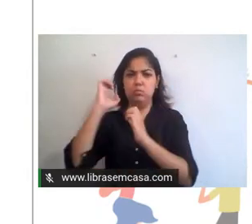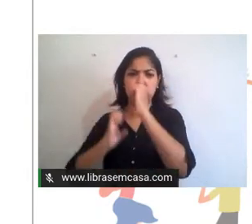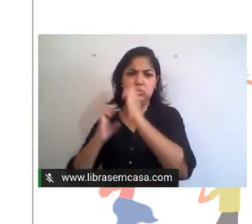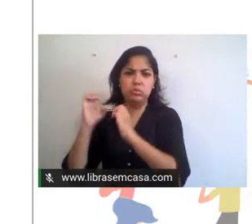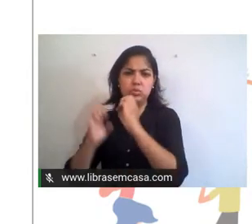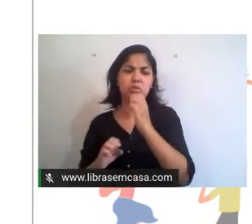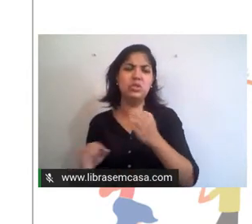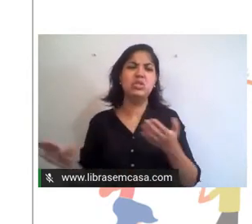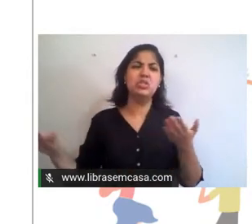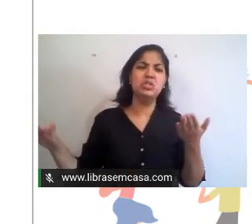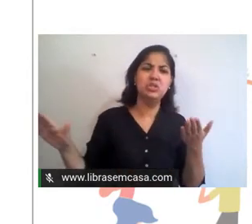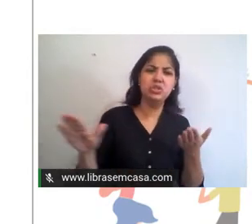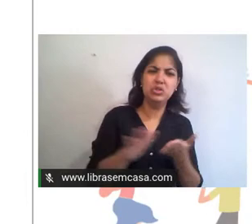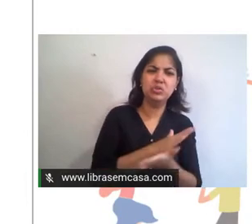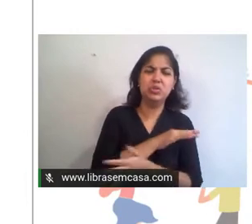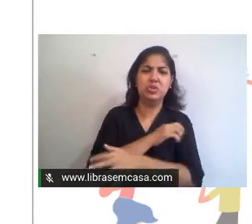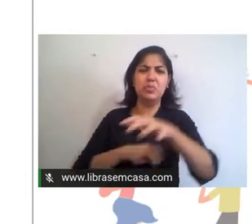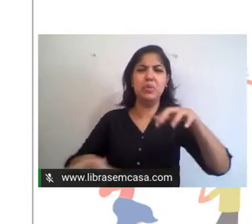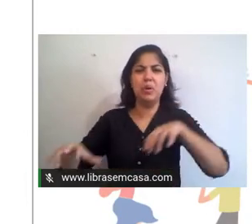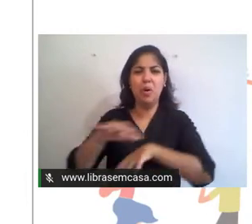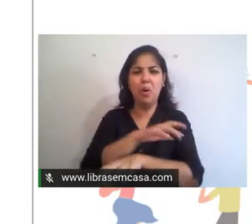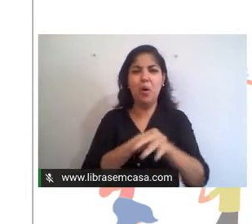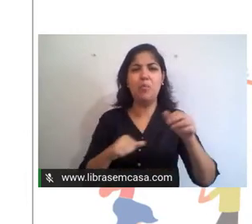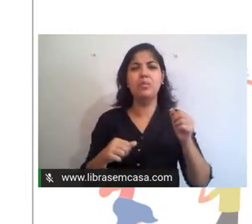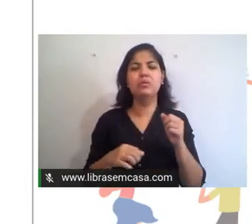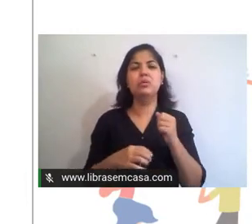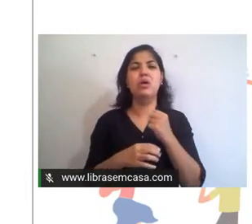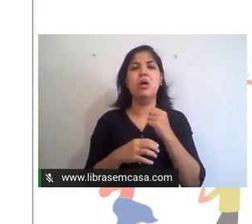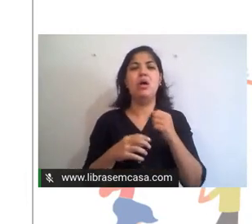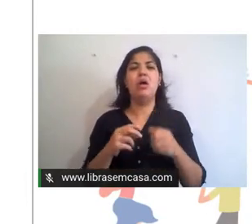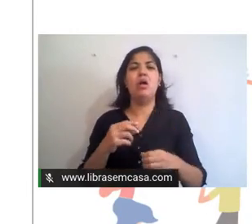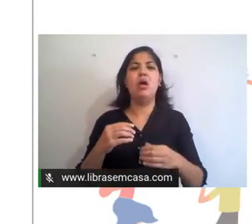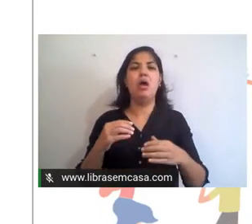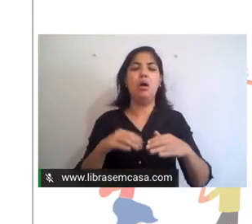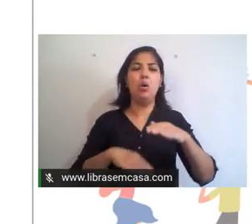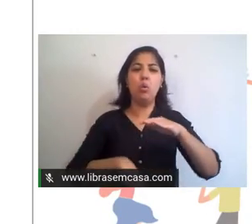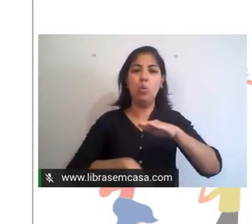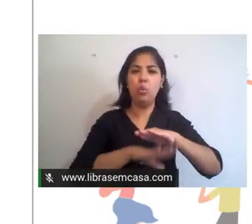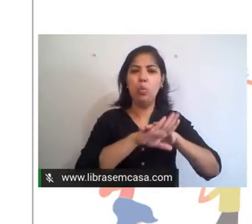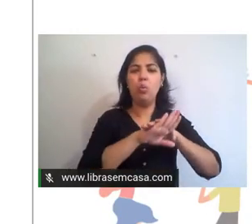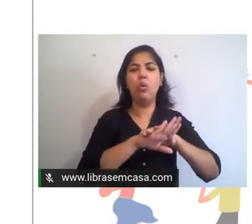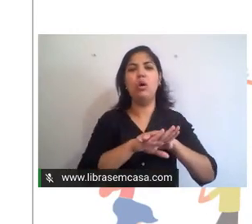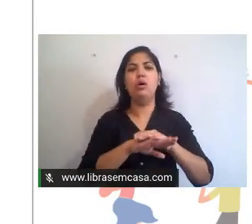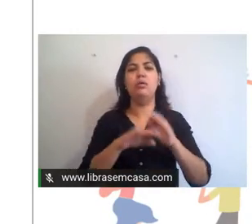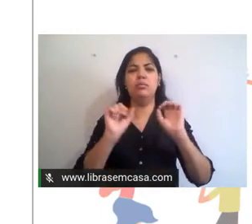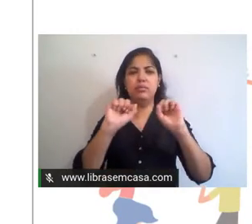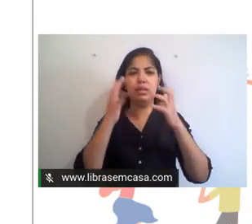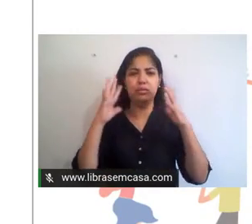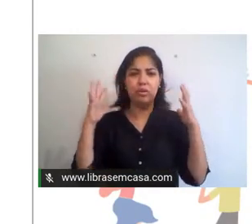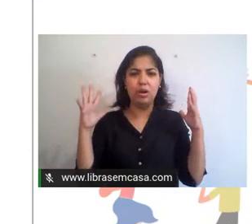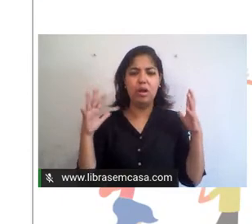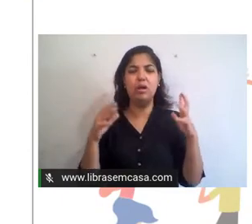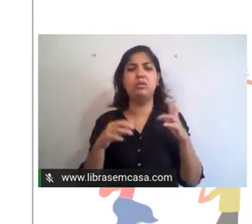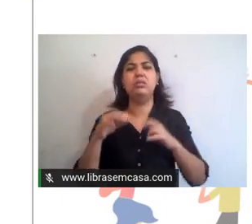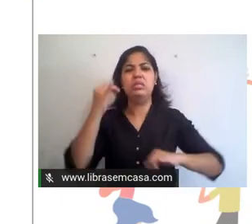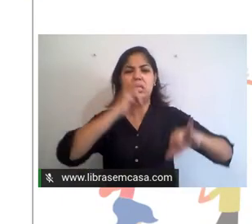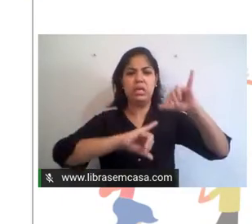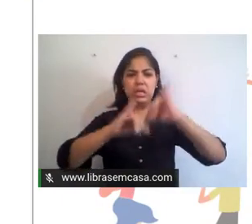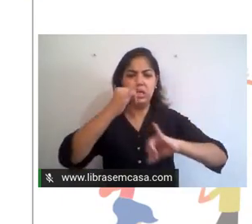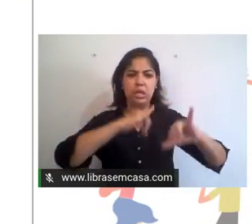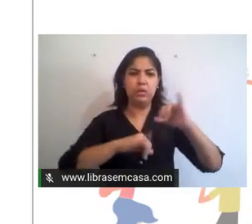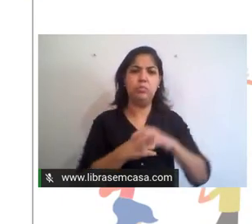reservas naturais e um uso intensivo, né, de bens naturais e insumos químicos. Agora, mais do que isso,